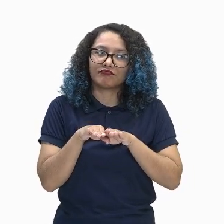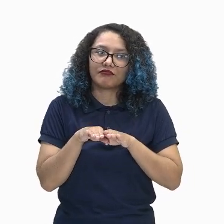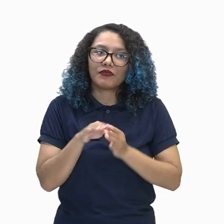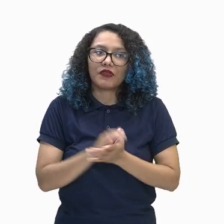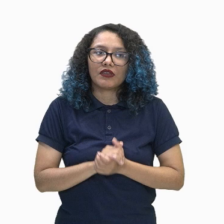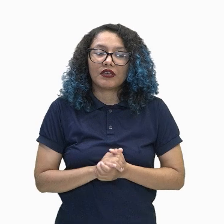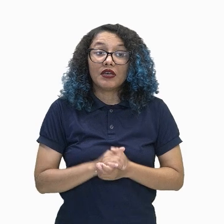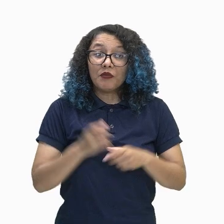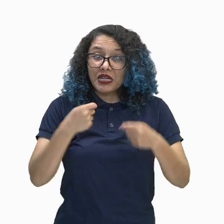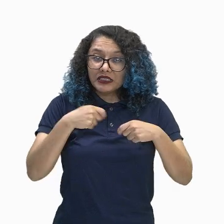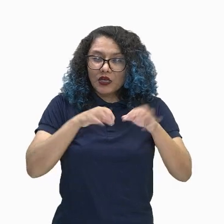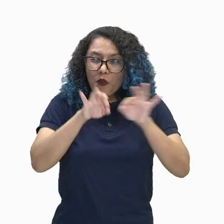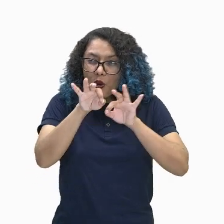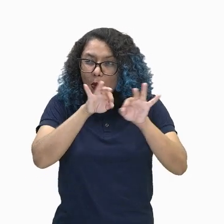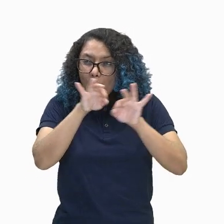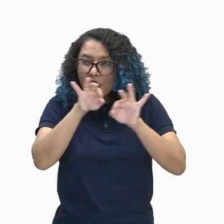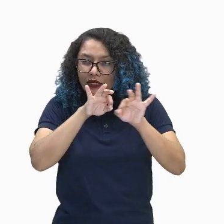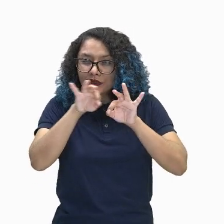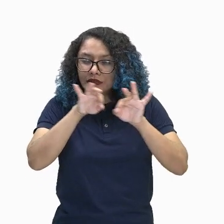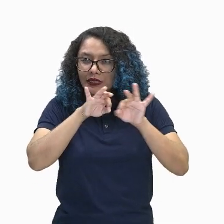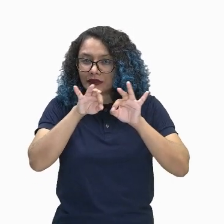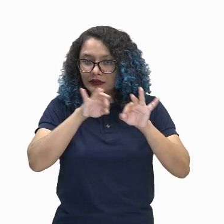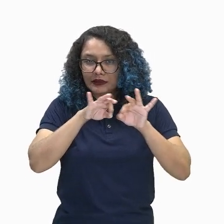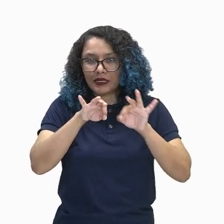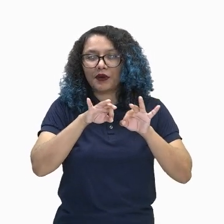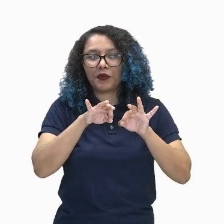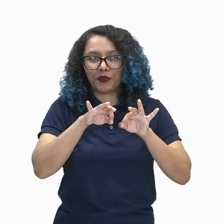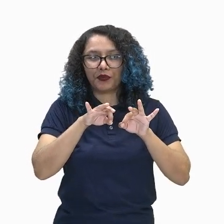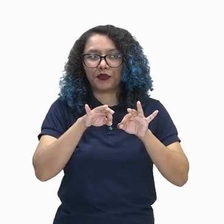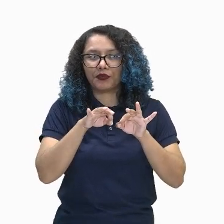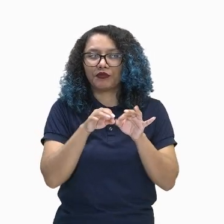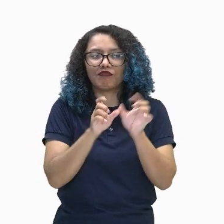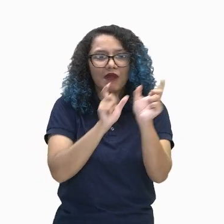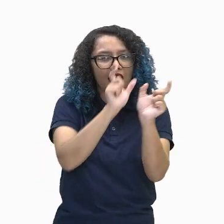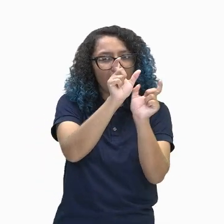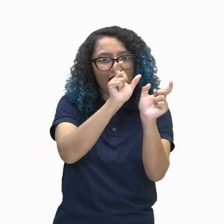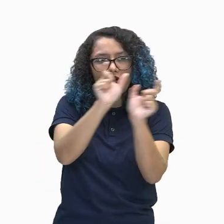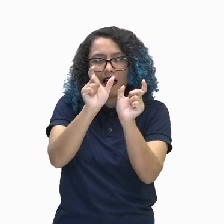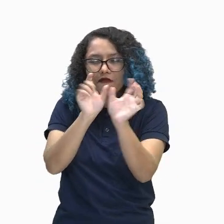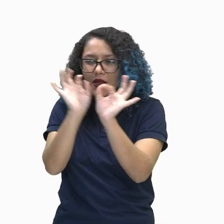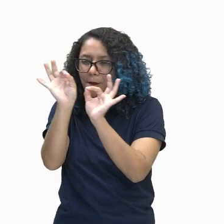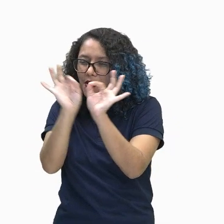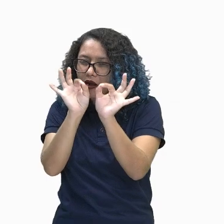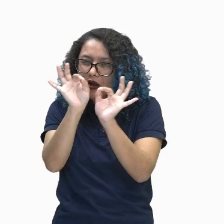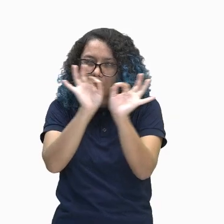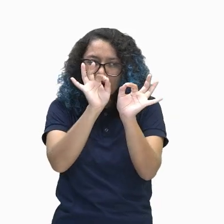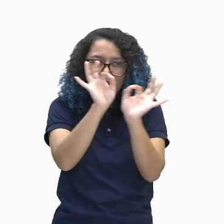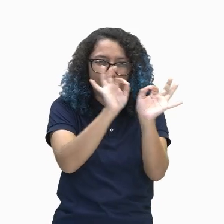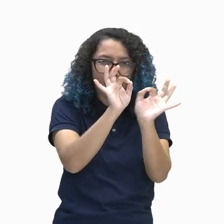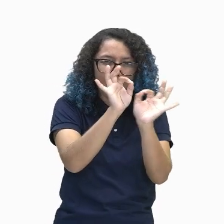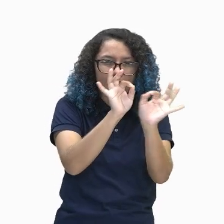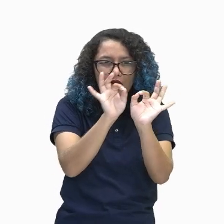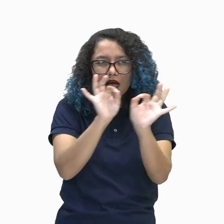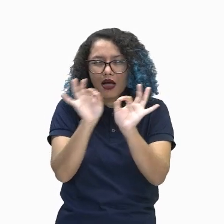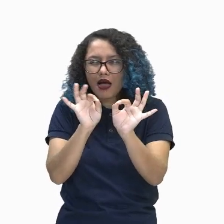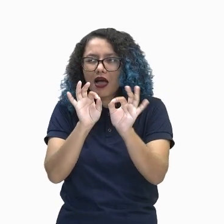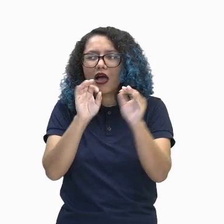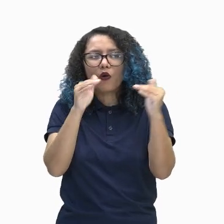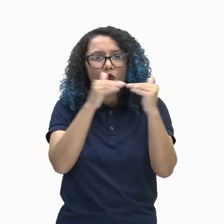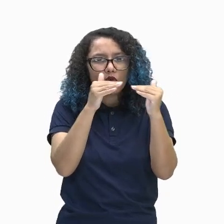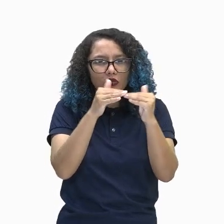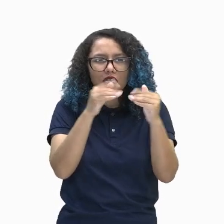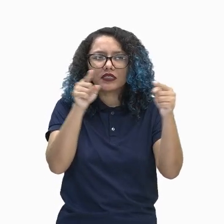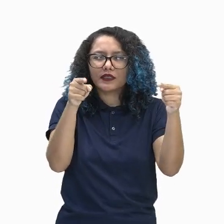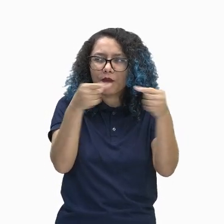a ordem de colocar as palavras certas, né? Fazendo as concordâncias,